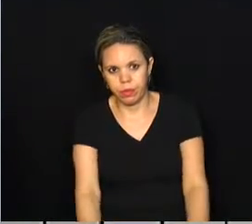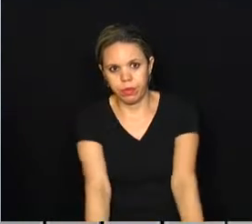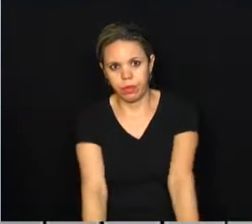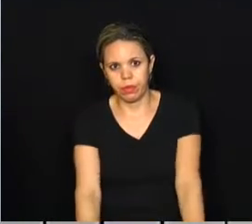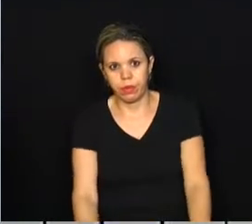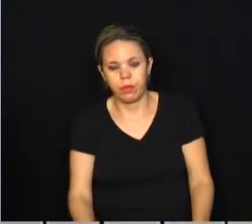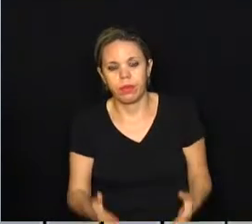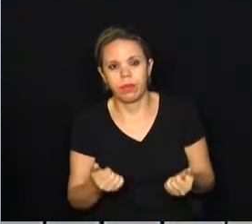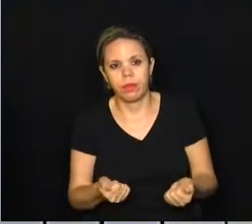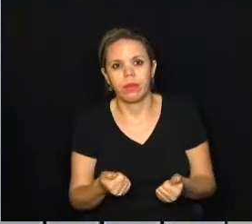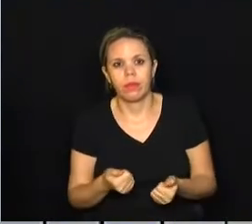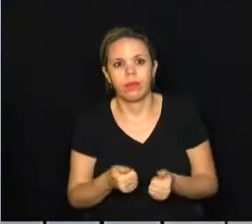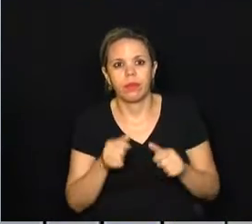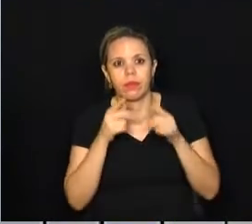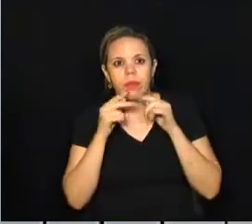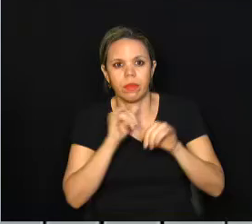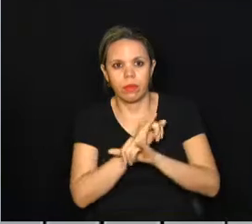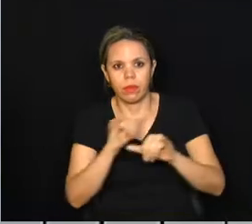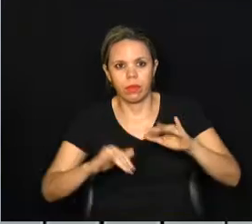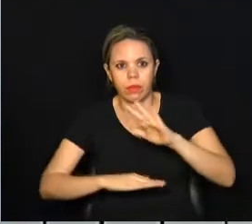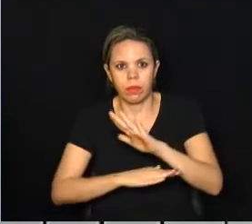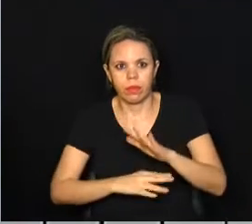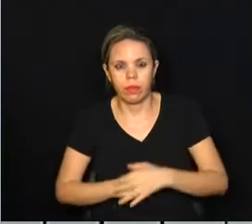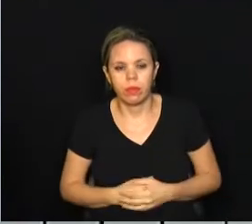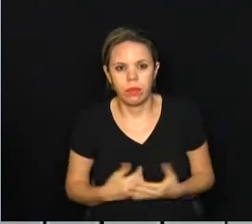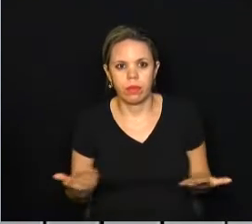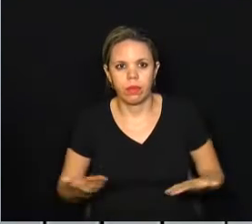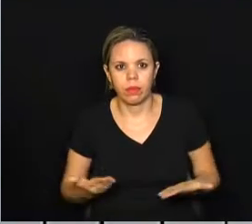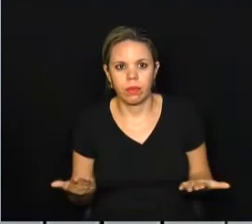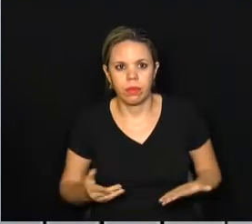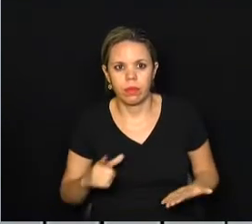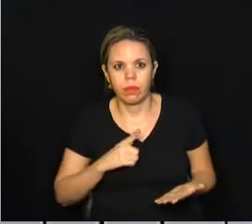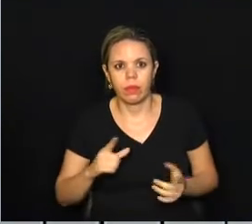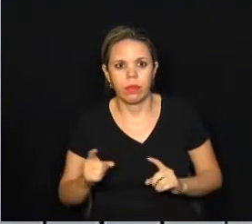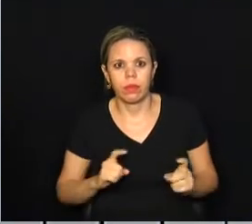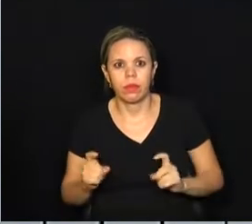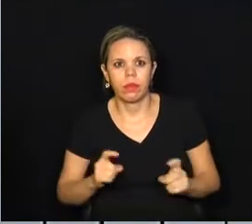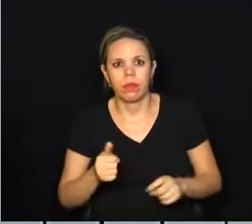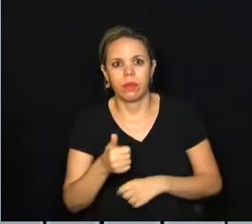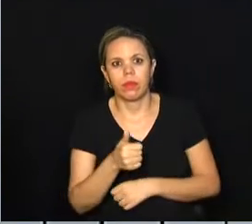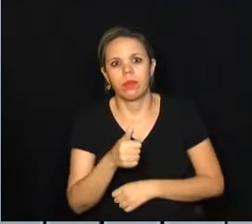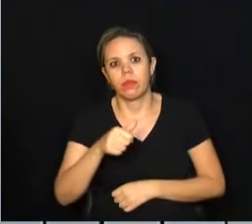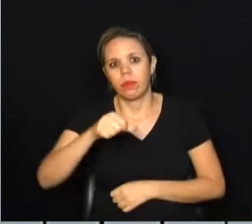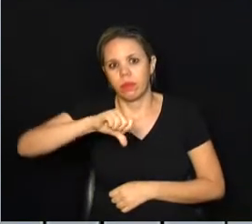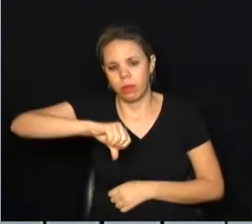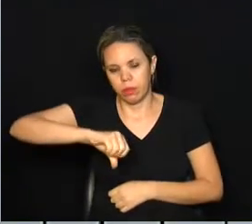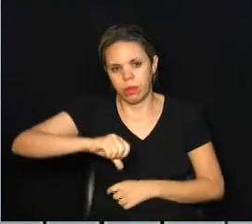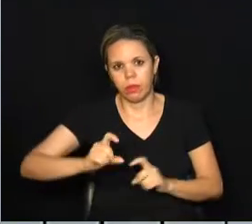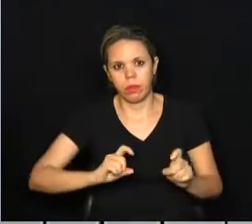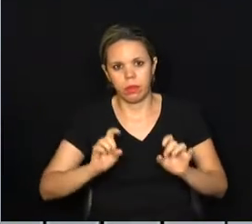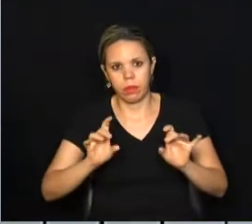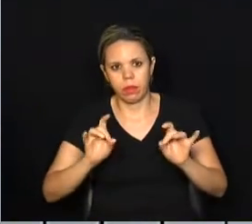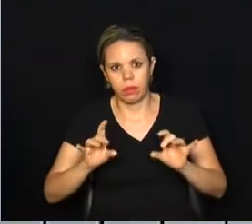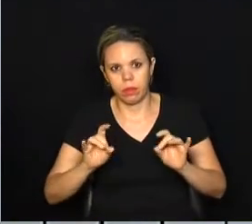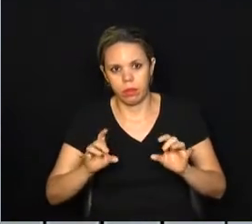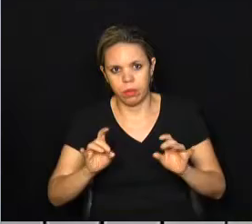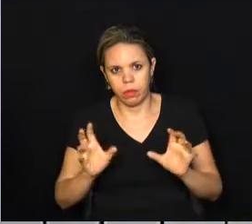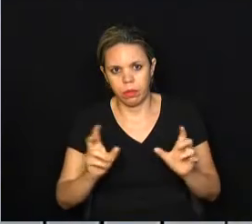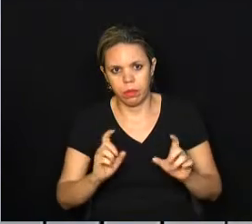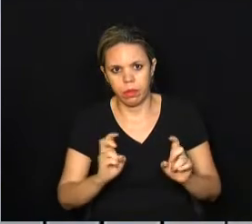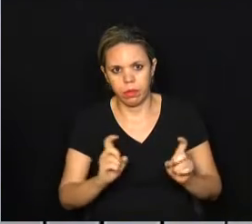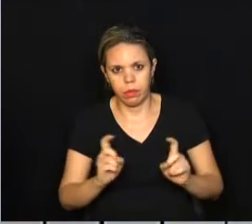Vamos agora com as notícias do Legislativo, porque hoje nós tivemos a 19ª reunião extraordinária e